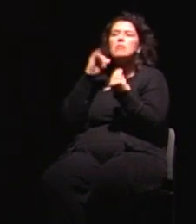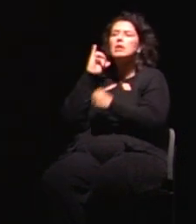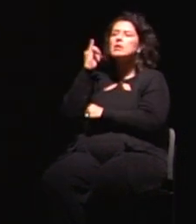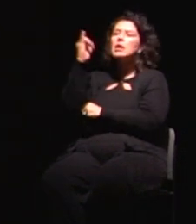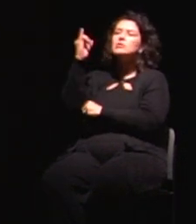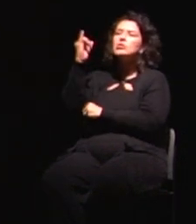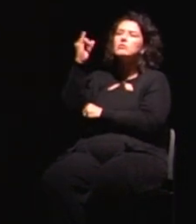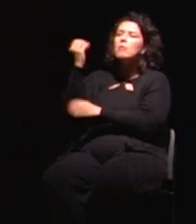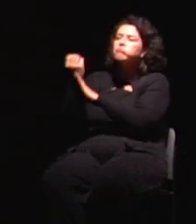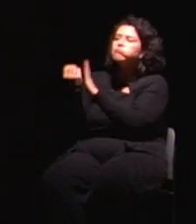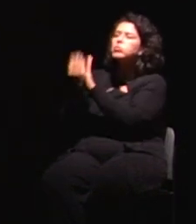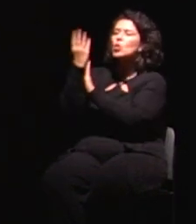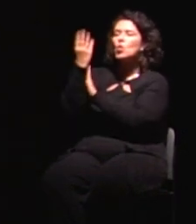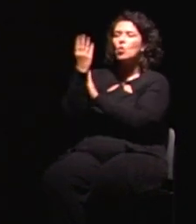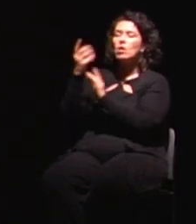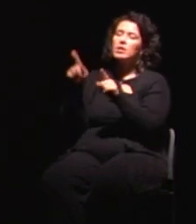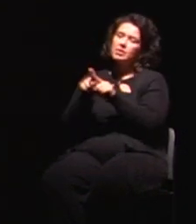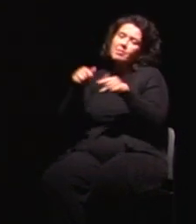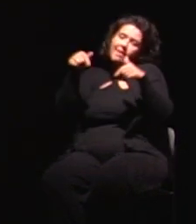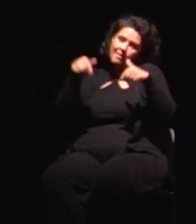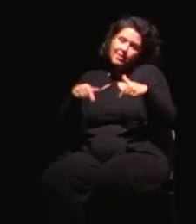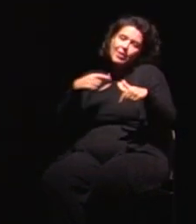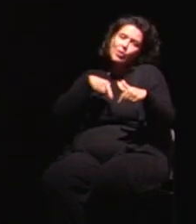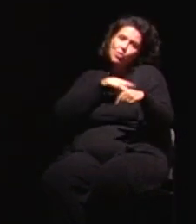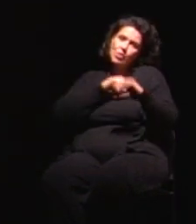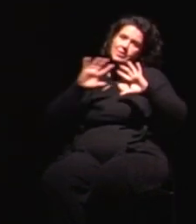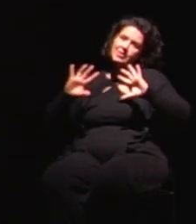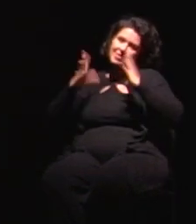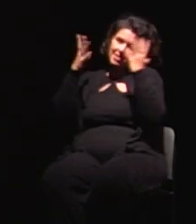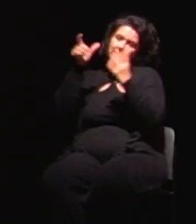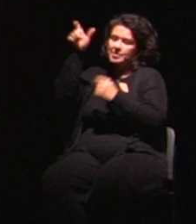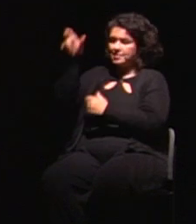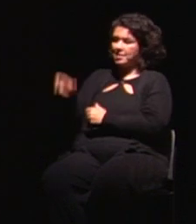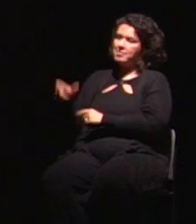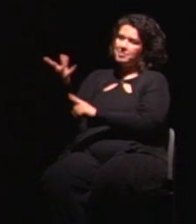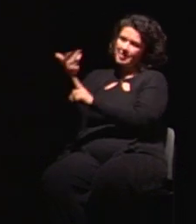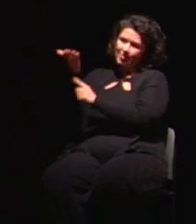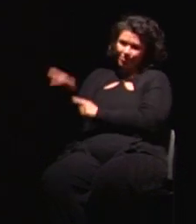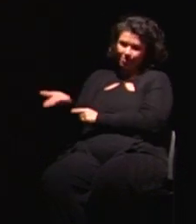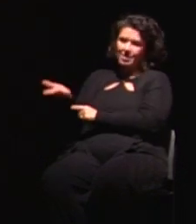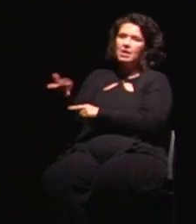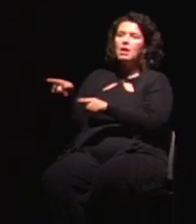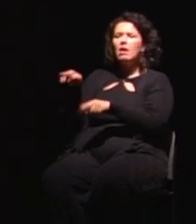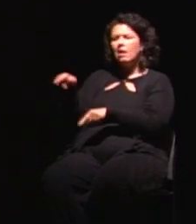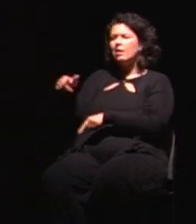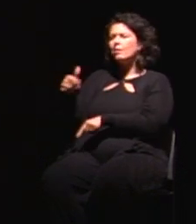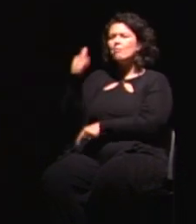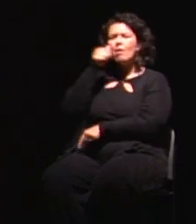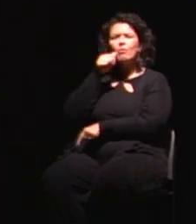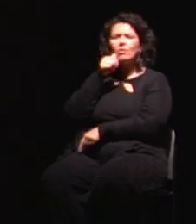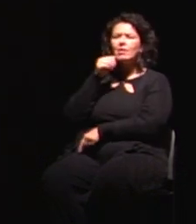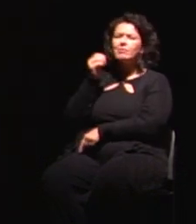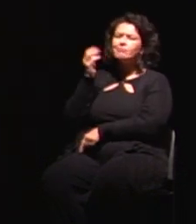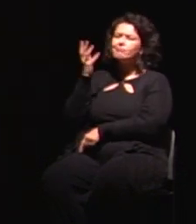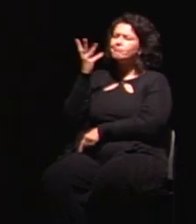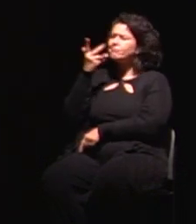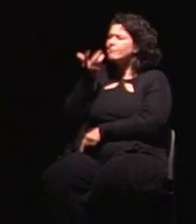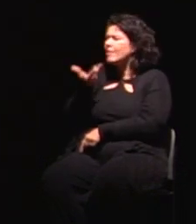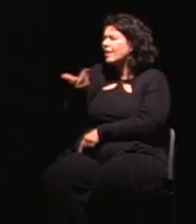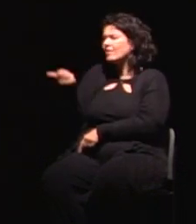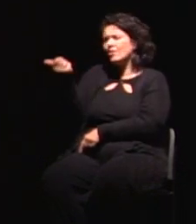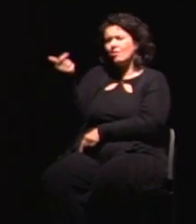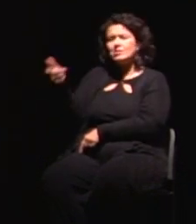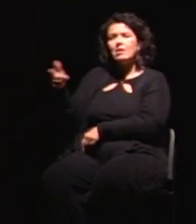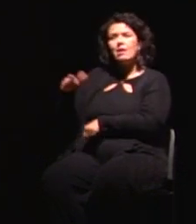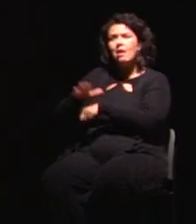também a gente está aqui celebrando, no fundo, a Estefânia, né, essa mulher incrível que foi, que produziu tanto, que foi tão importante para o